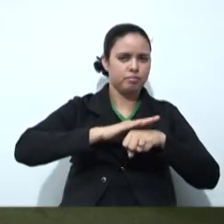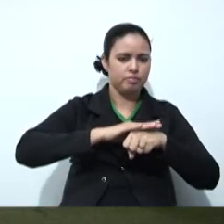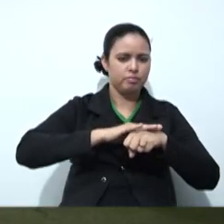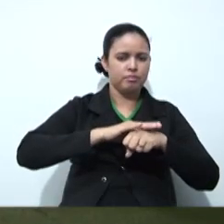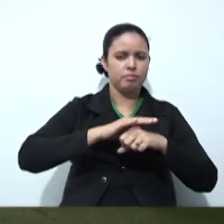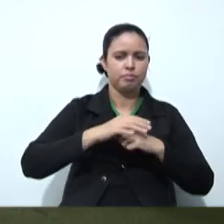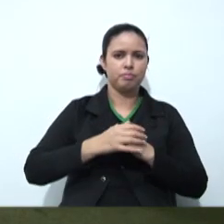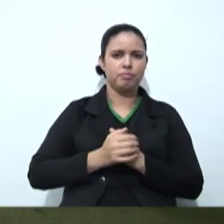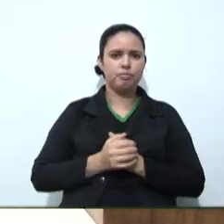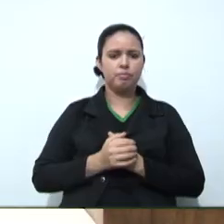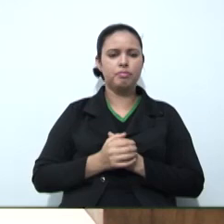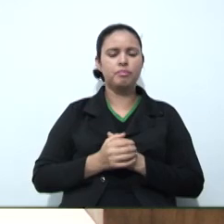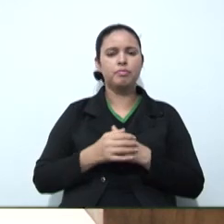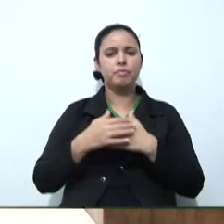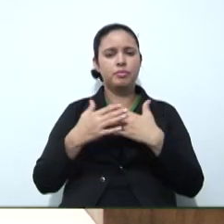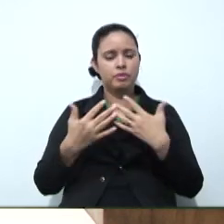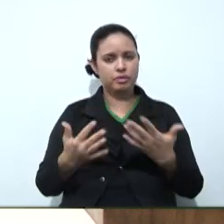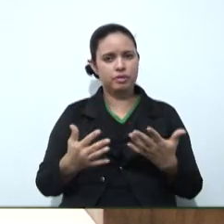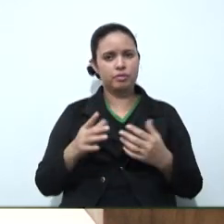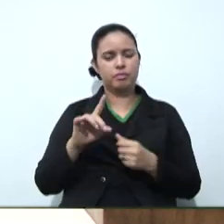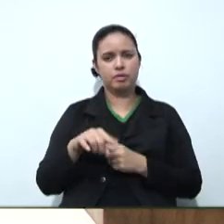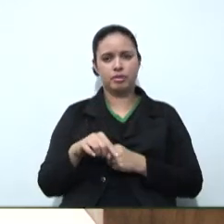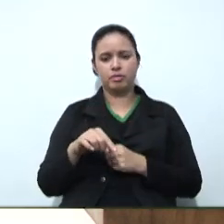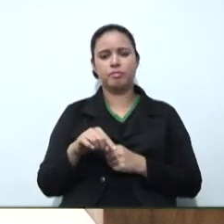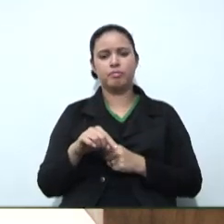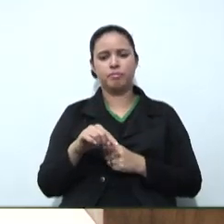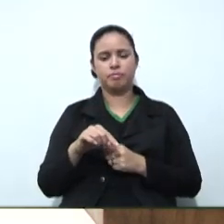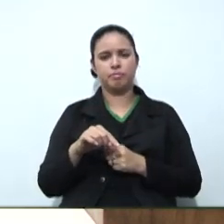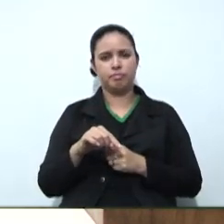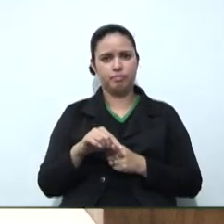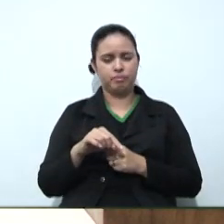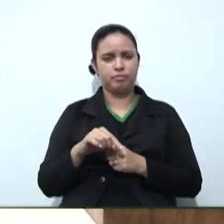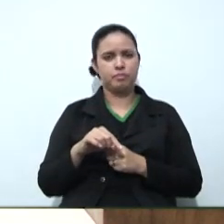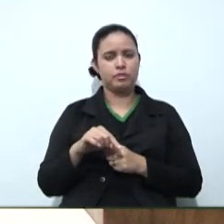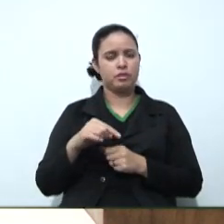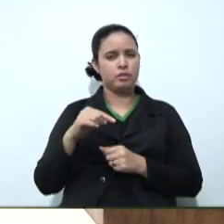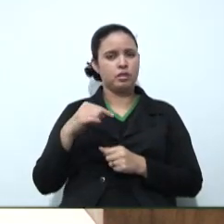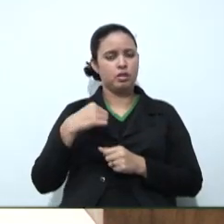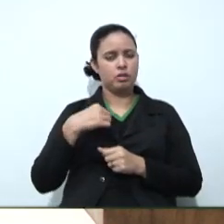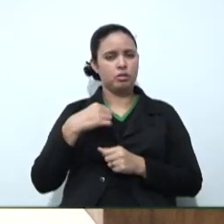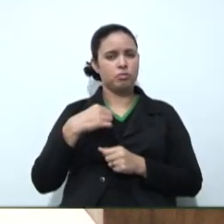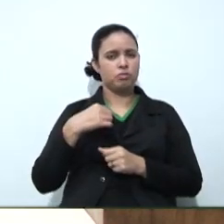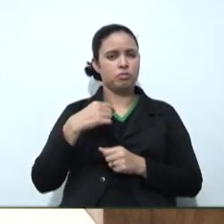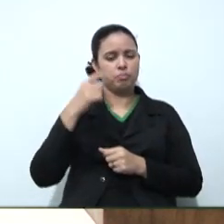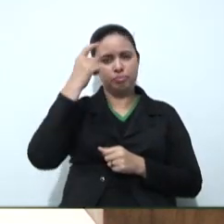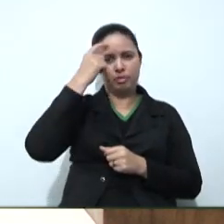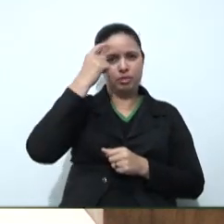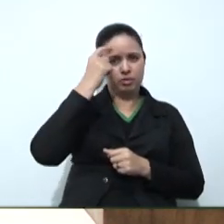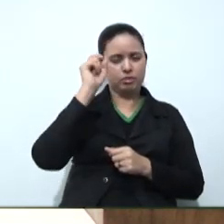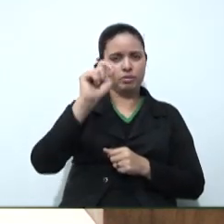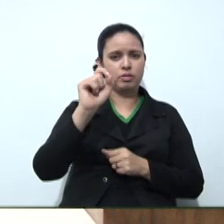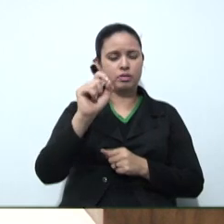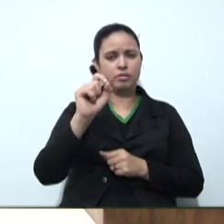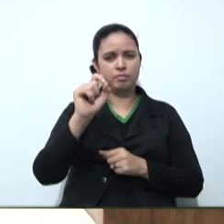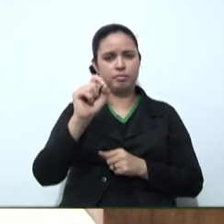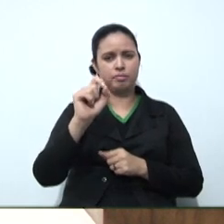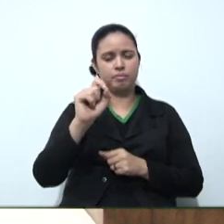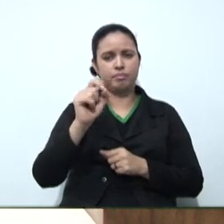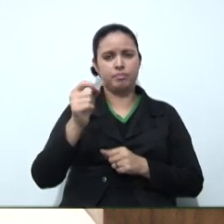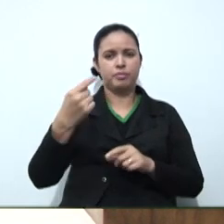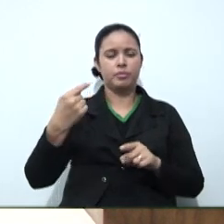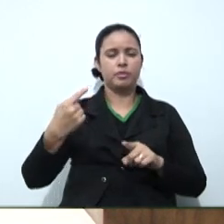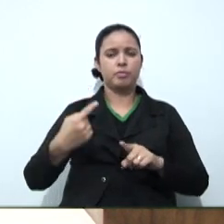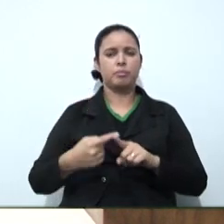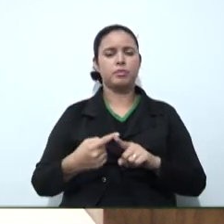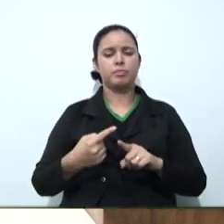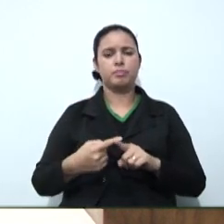isso, professor Alberto. Essa é uma das questões que eu acho que eu considero mais contraditórias, porque apesar de